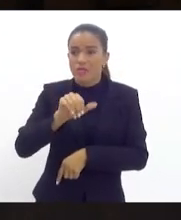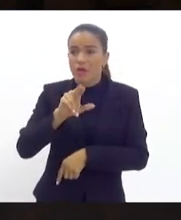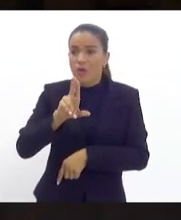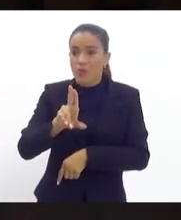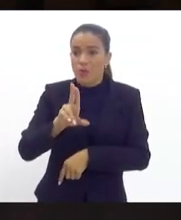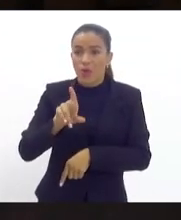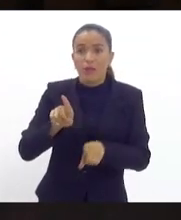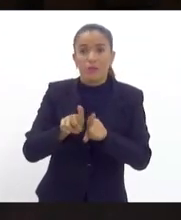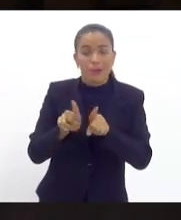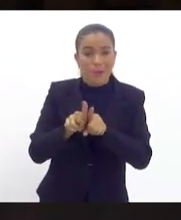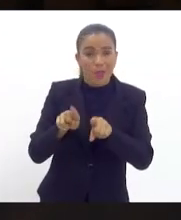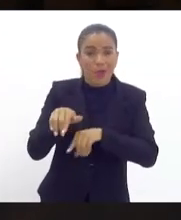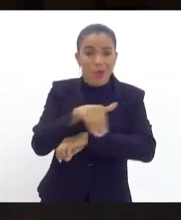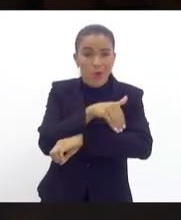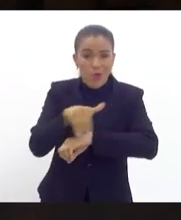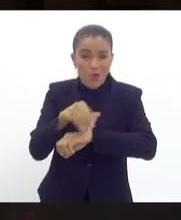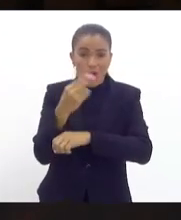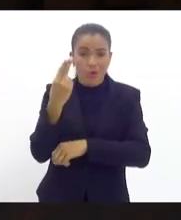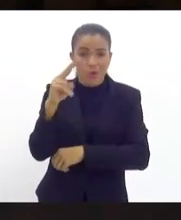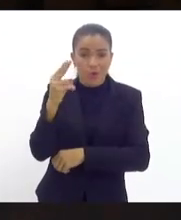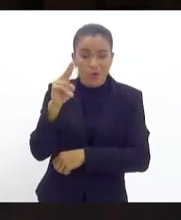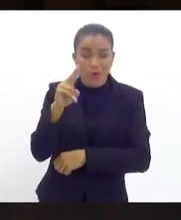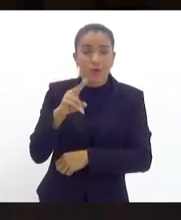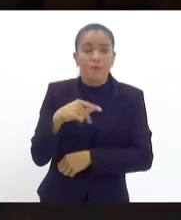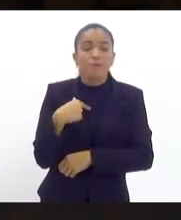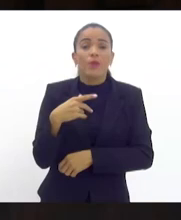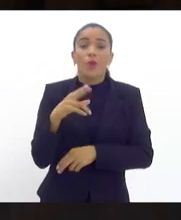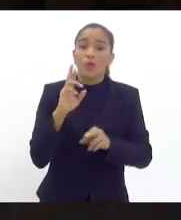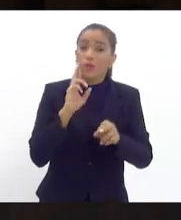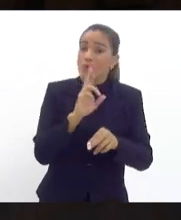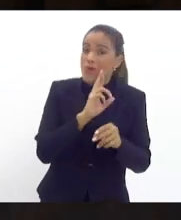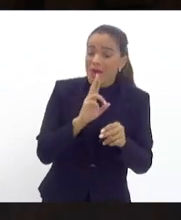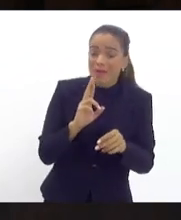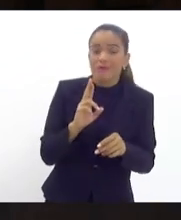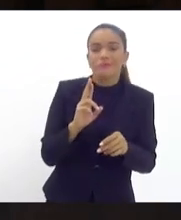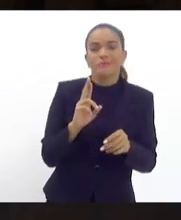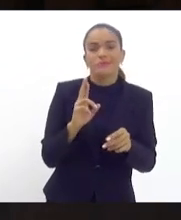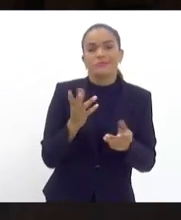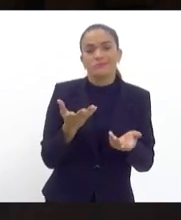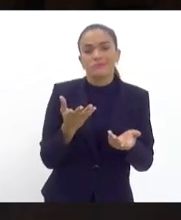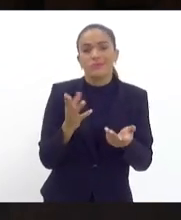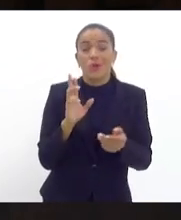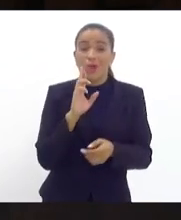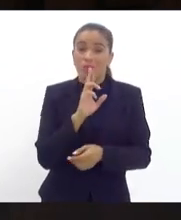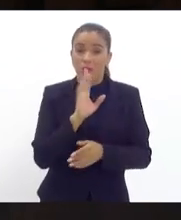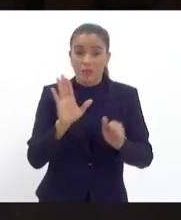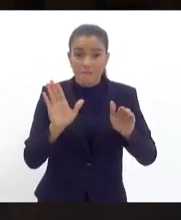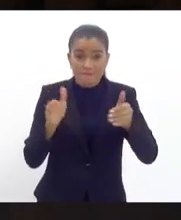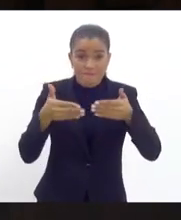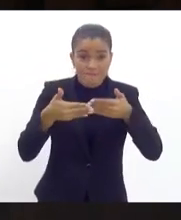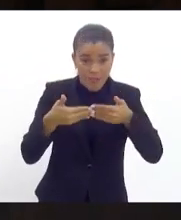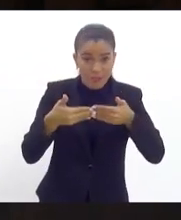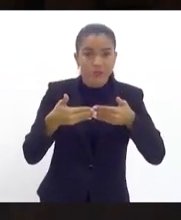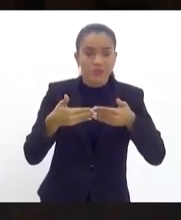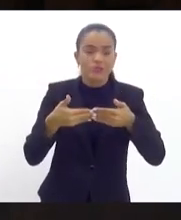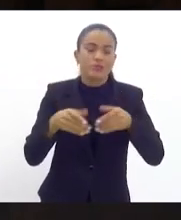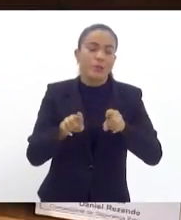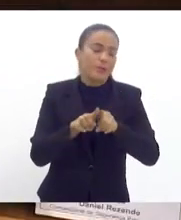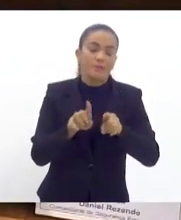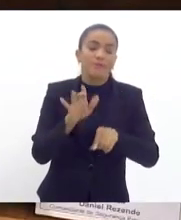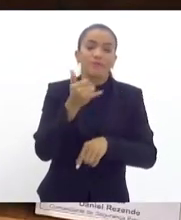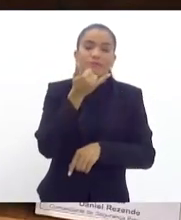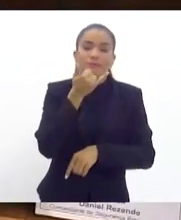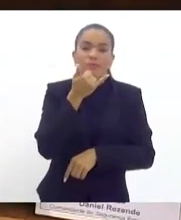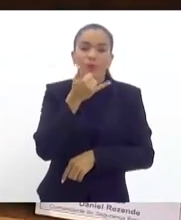Rua Uruguai e o que que tá acontecendo quando os restaurantes Quando encerra o segurança presente né